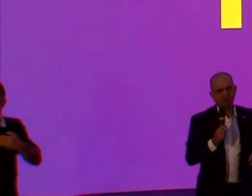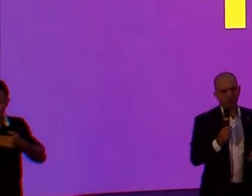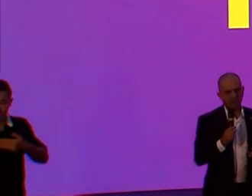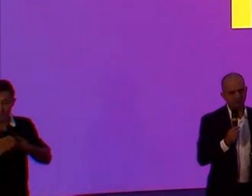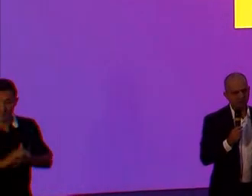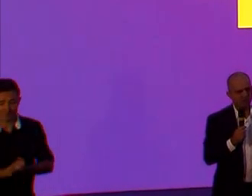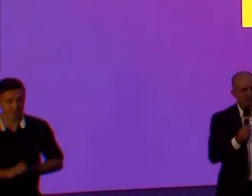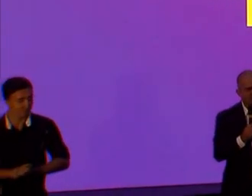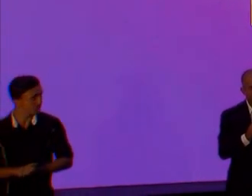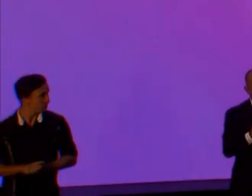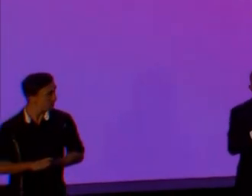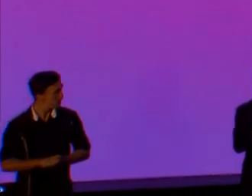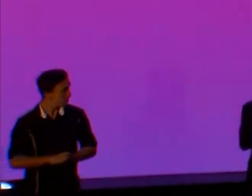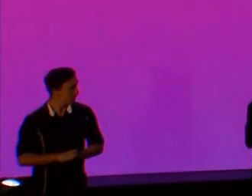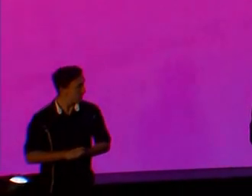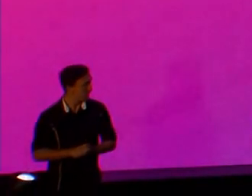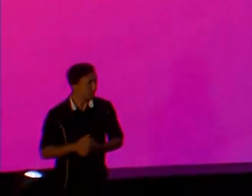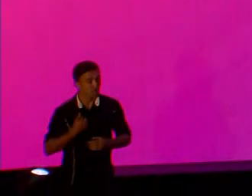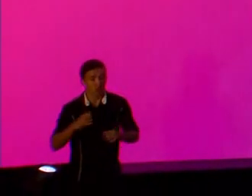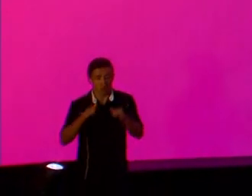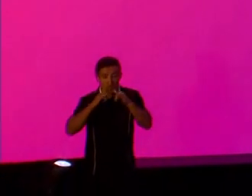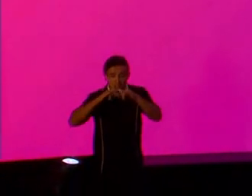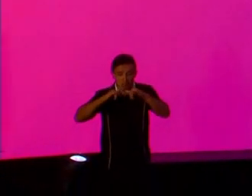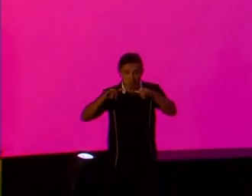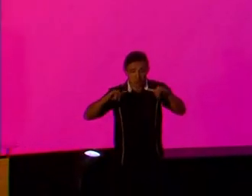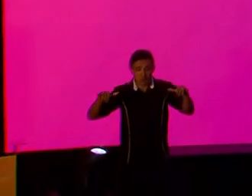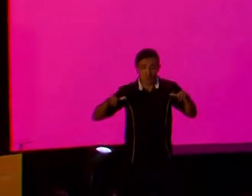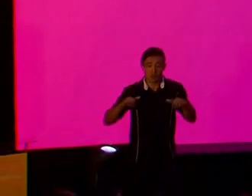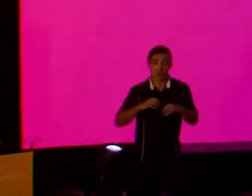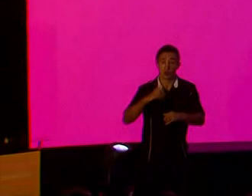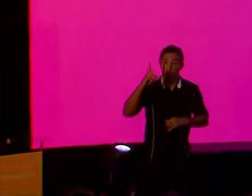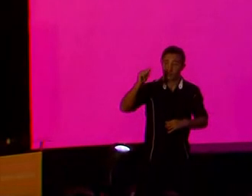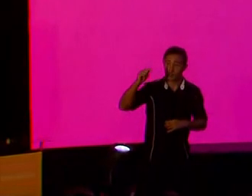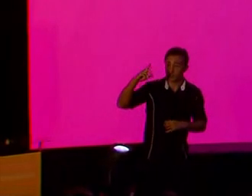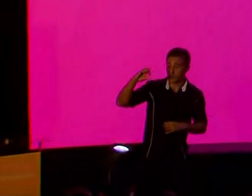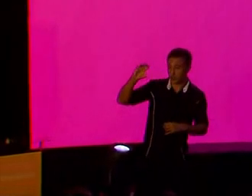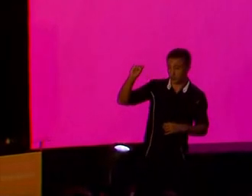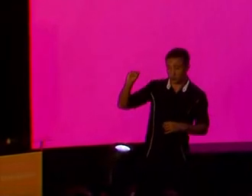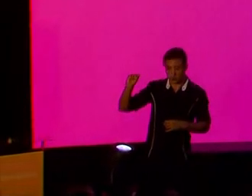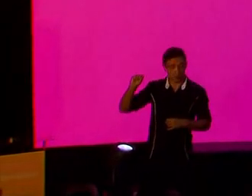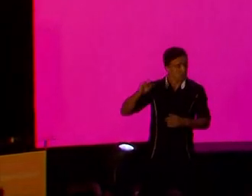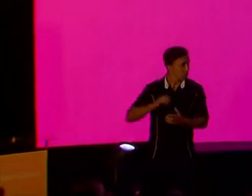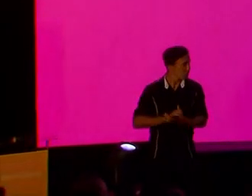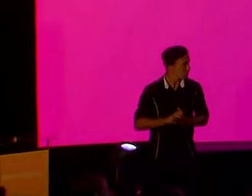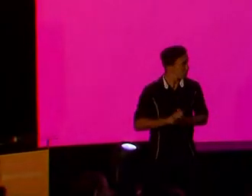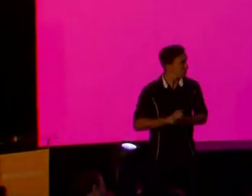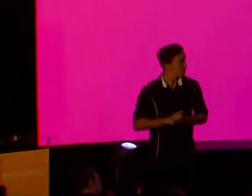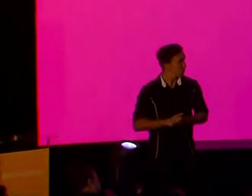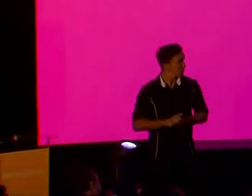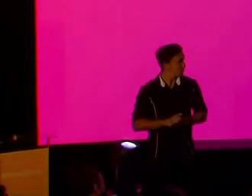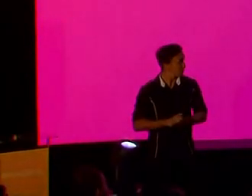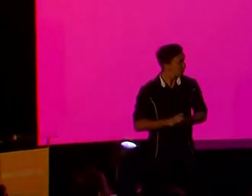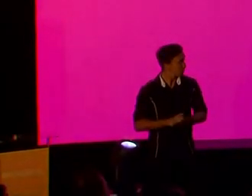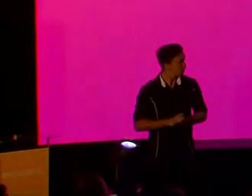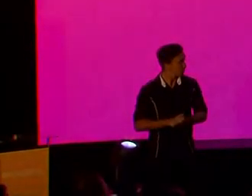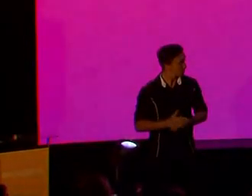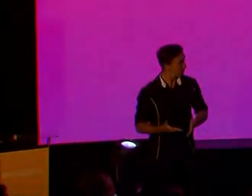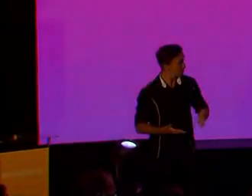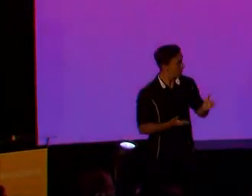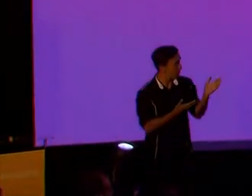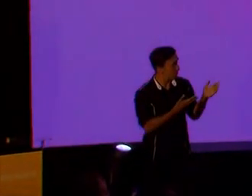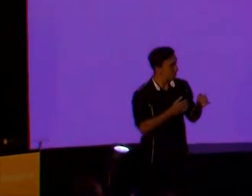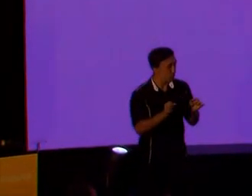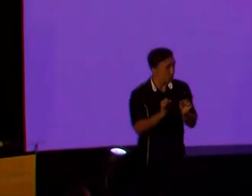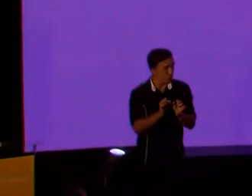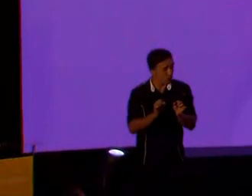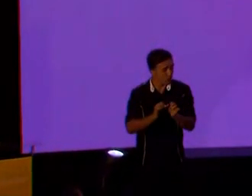nós vamos dar publicidade aos dados que precisam ser dados de publicidade. E aqui, vamos fazer